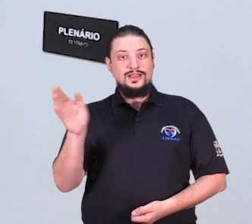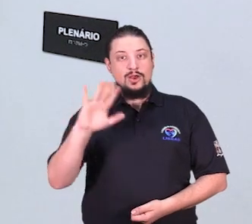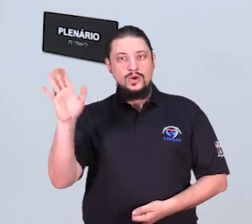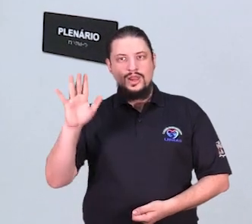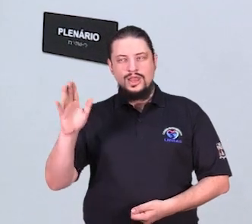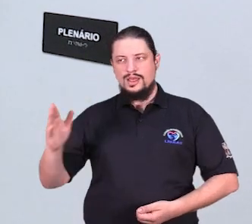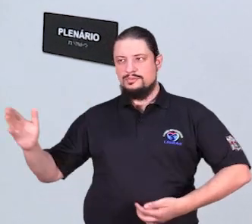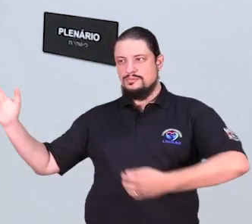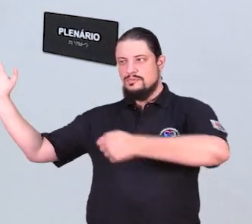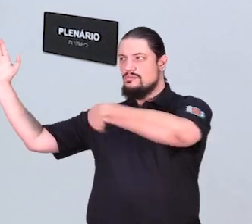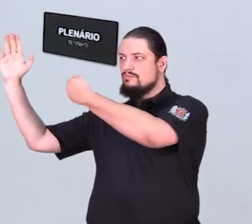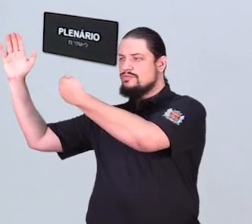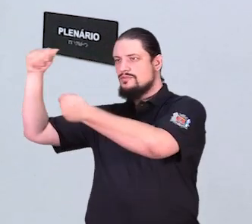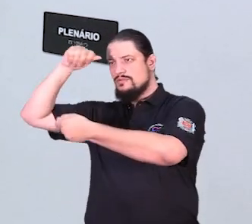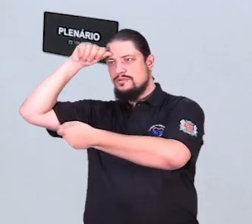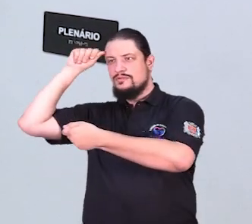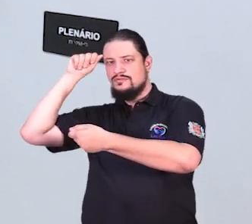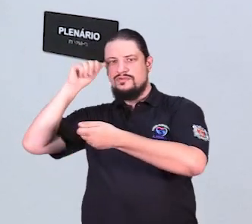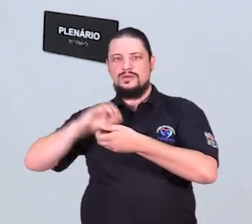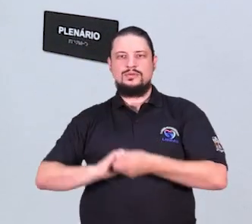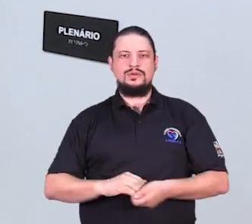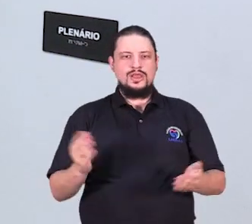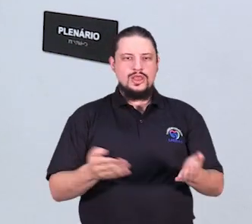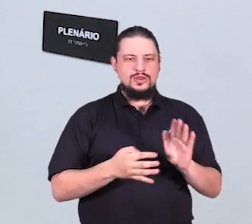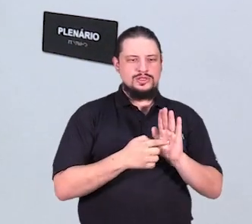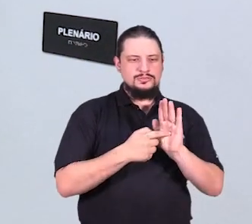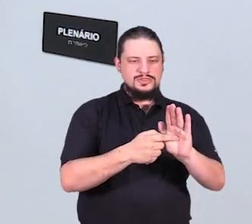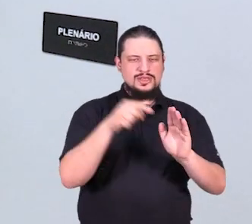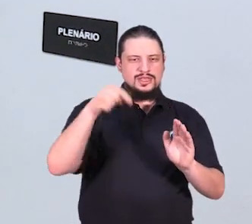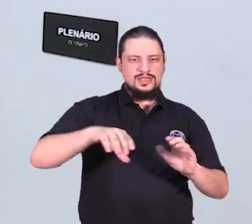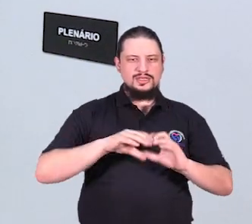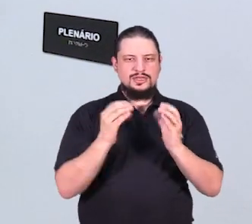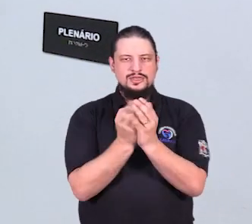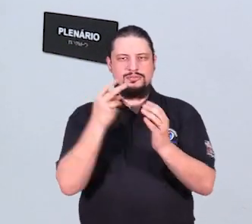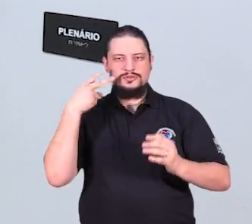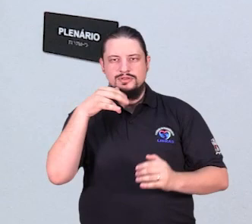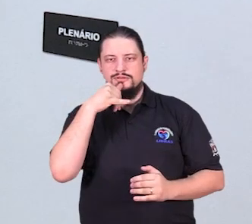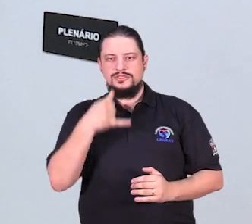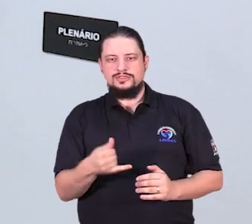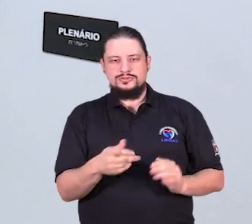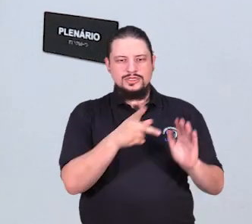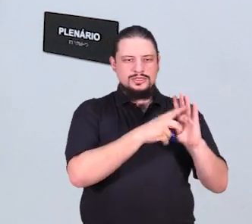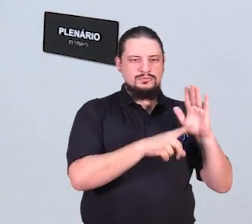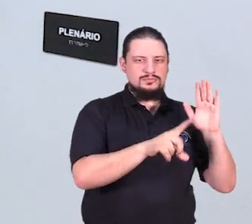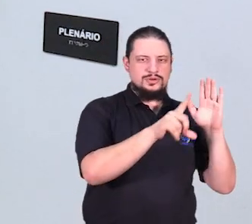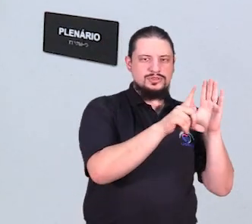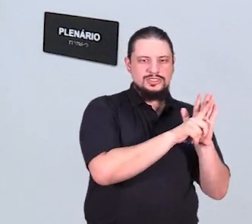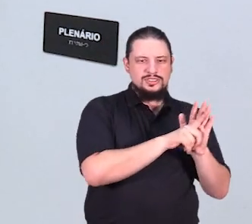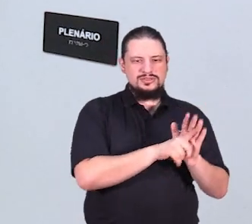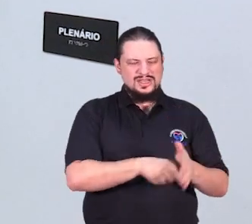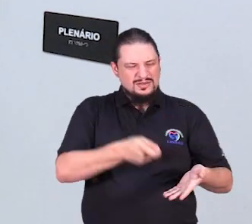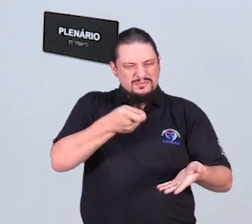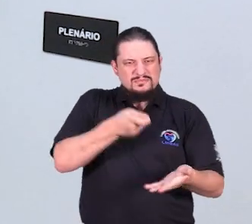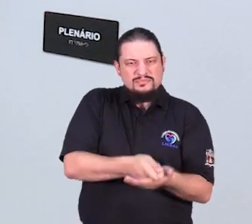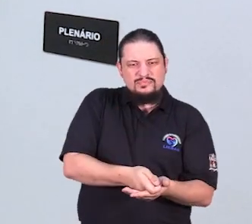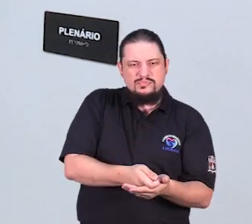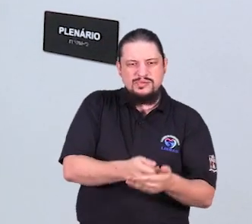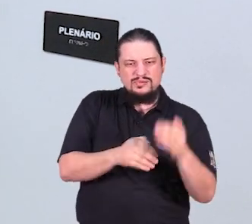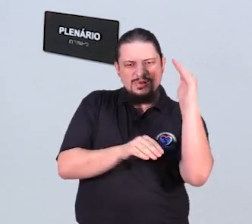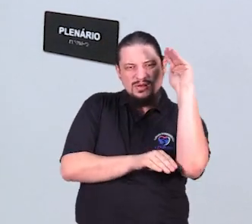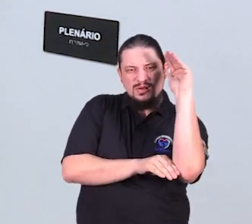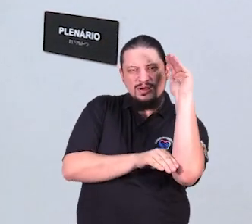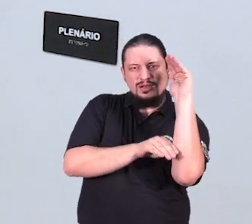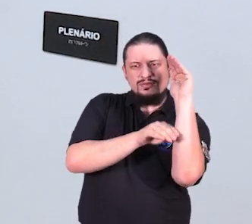Olá eu sou o vereador Val Freitas e hoje apresentamos aqui na sessão da Câmara Municipal em Jundiaí mais um projeto exigindo que Os